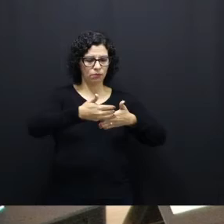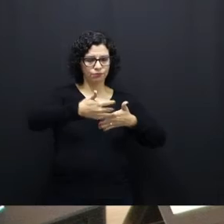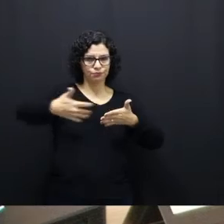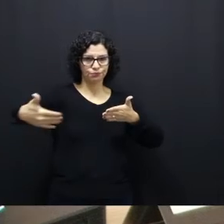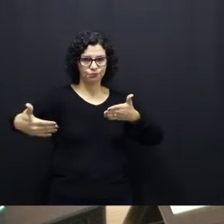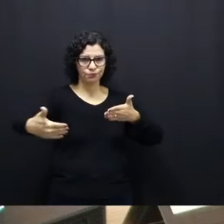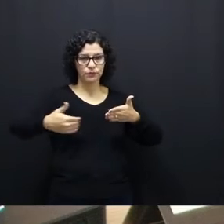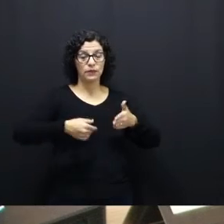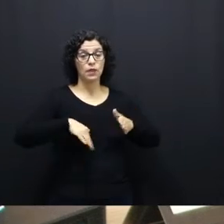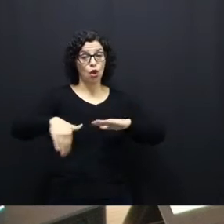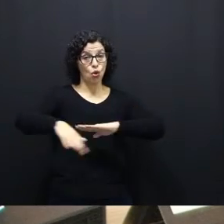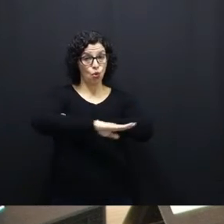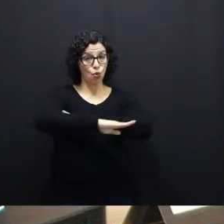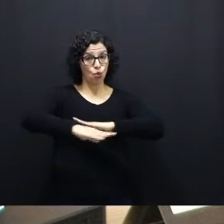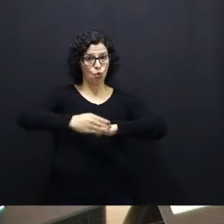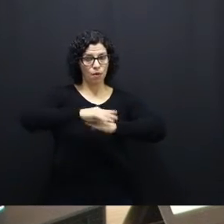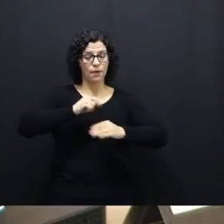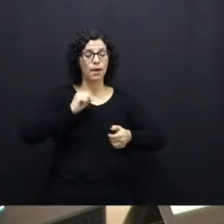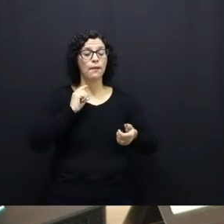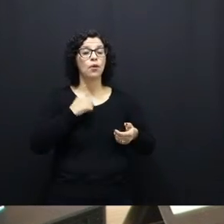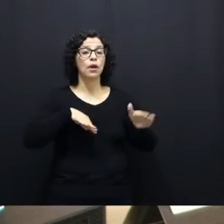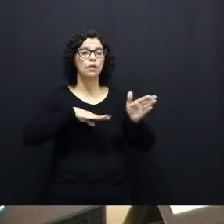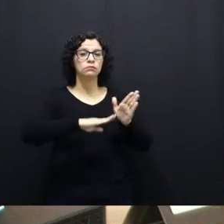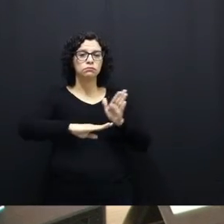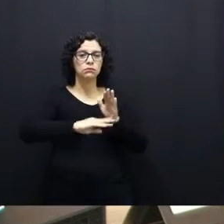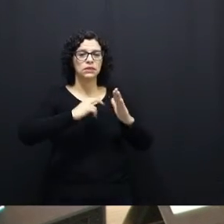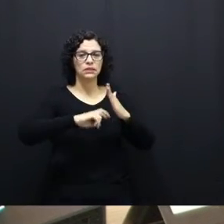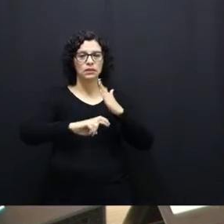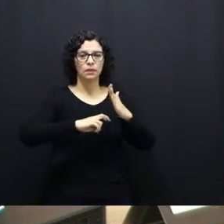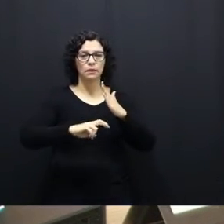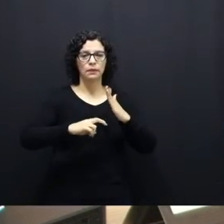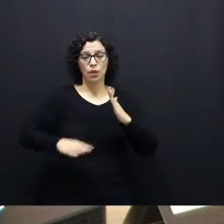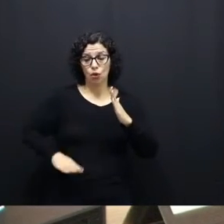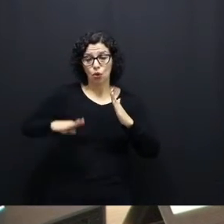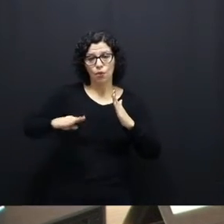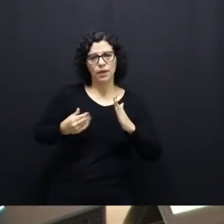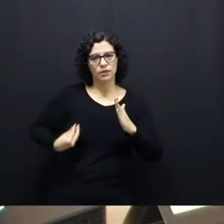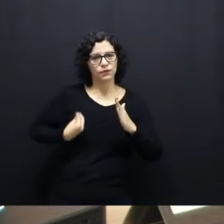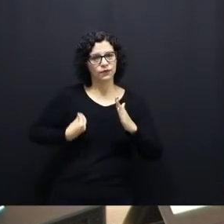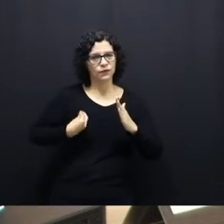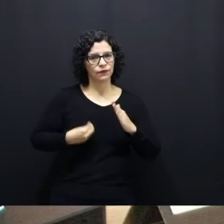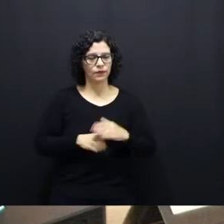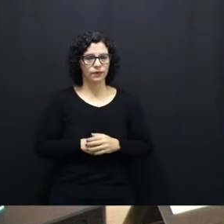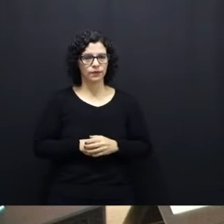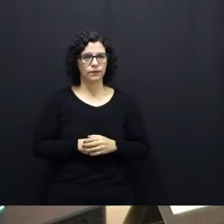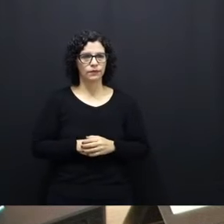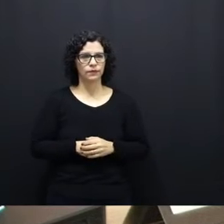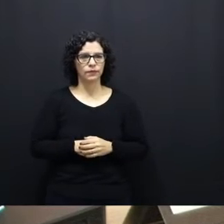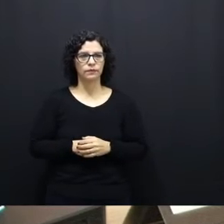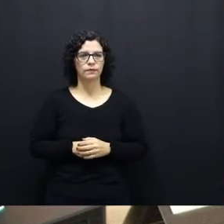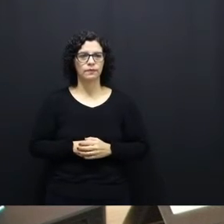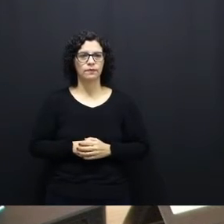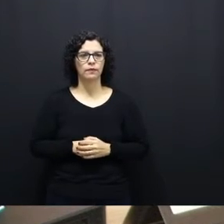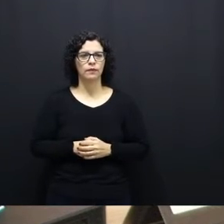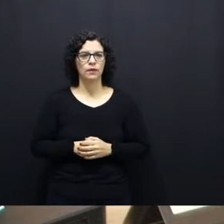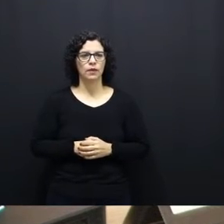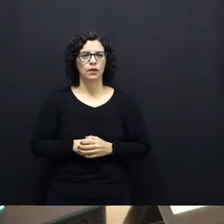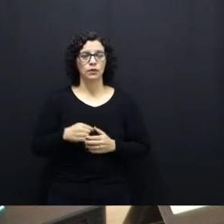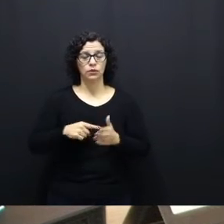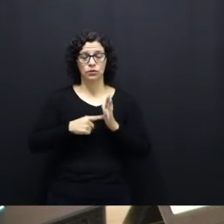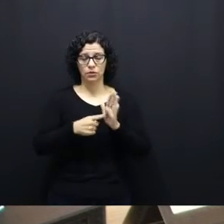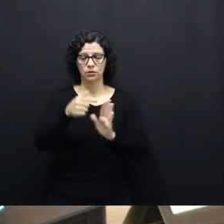para demarcação de estacionamento do cemei comecinho da vida da do moradias Trevisan